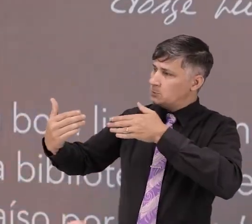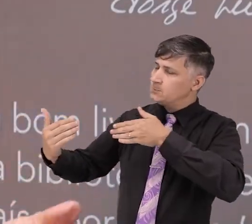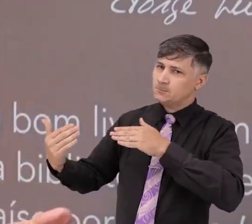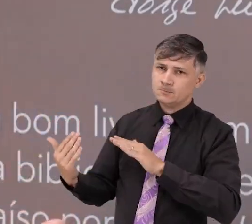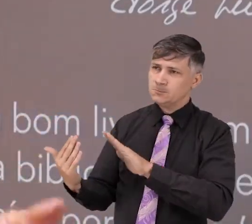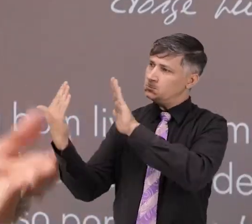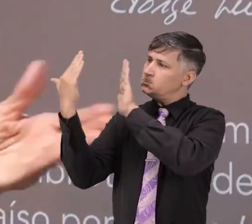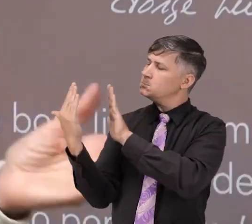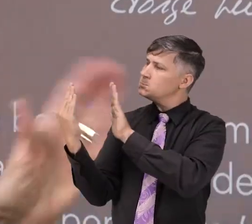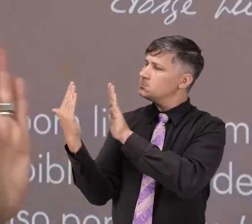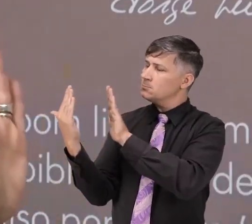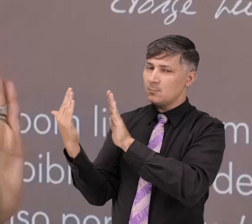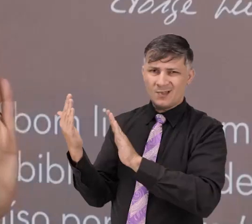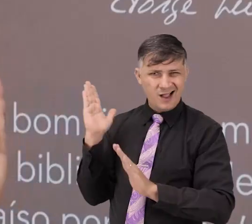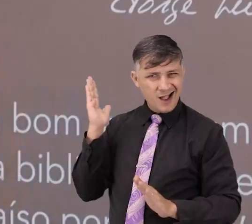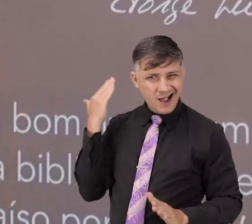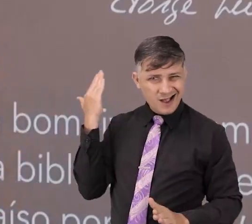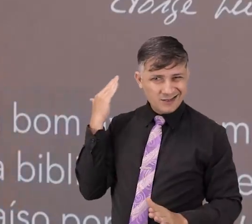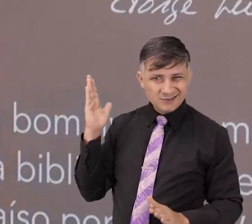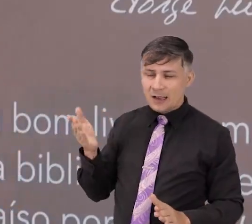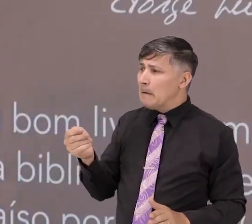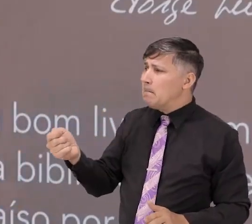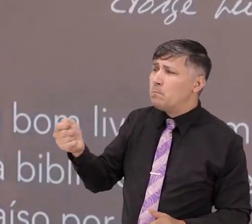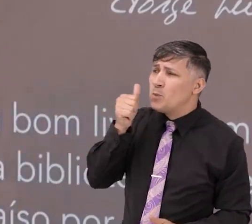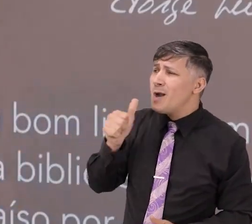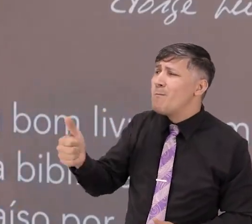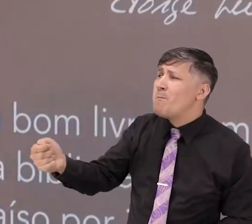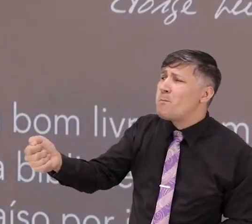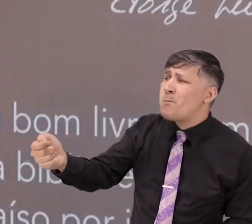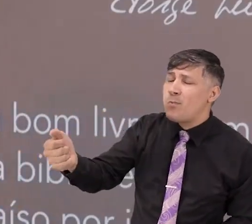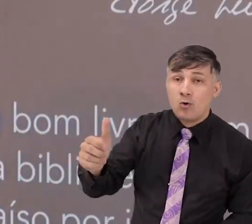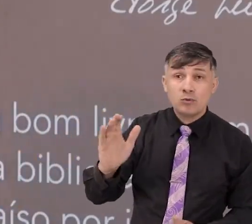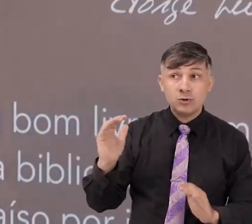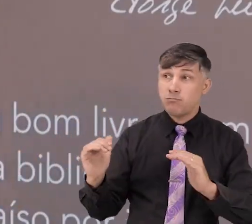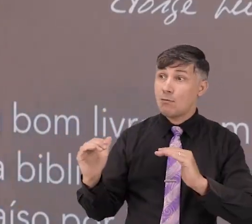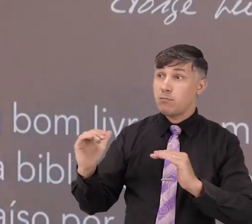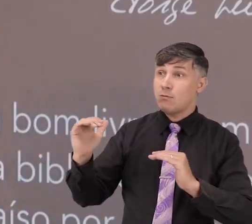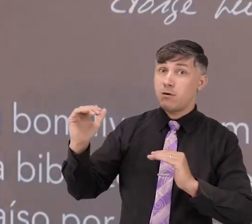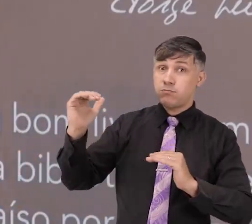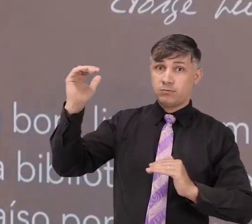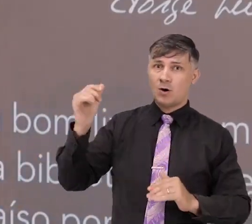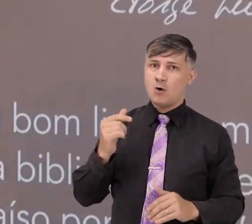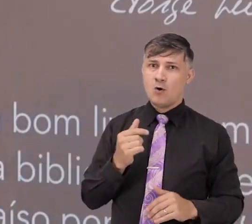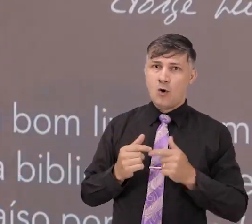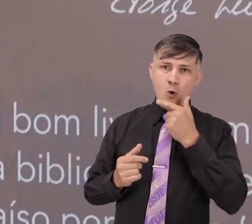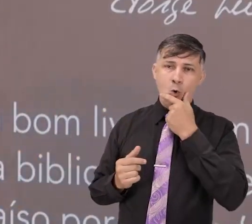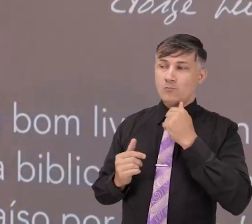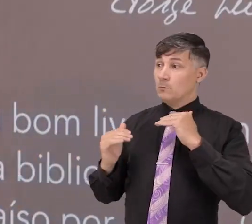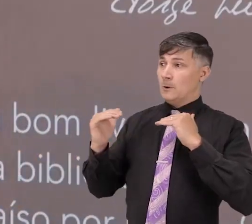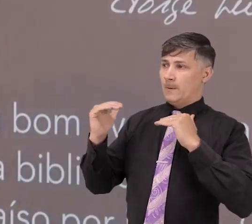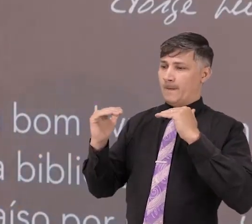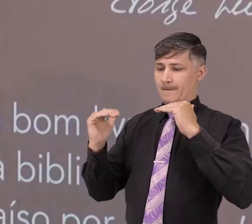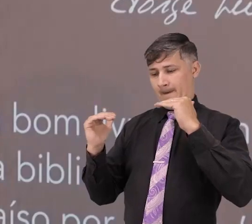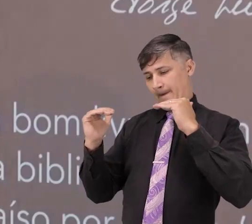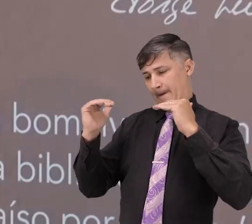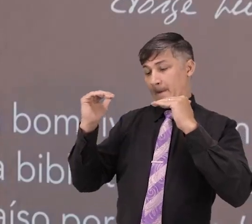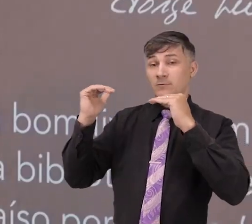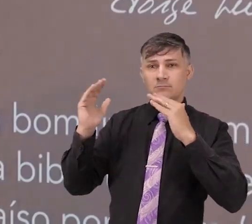fôssemos enfeites, coisa que era muito frequente até bem pouco tempo atrás. Mas eu quero que você, como